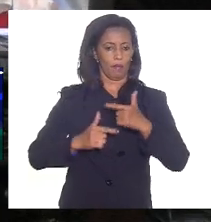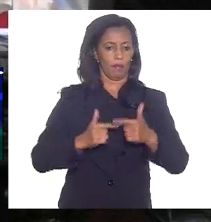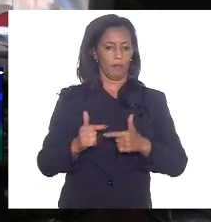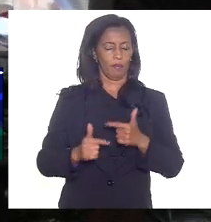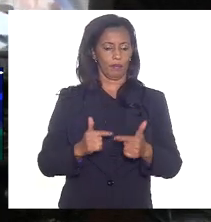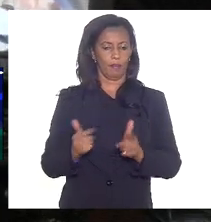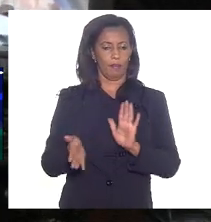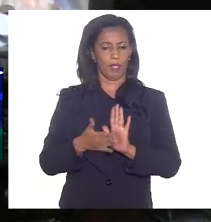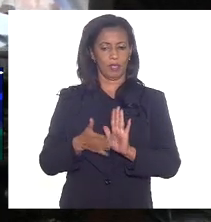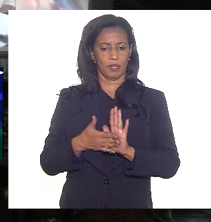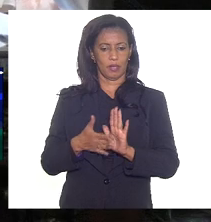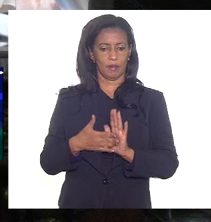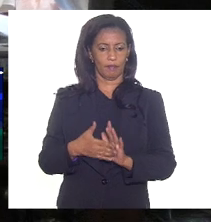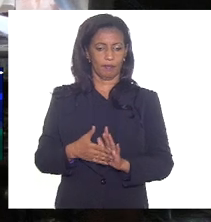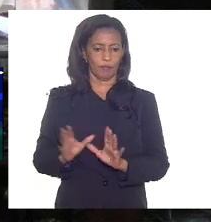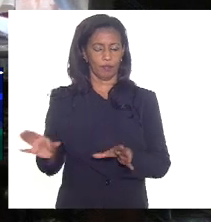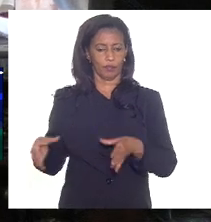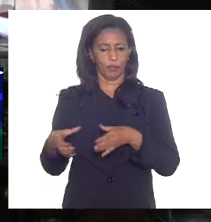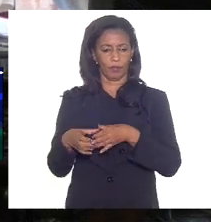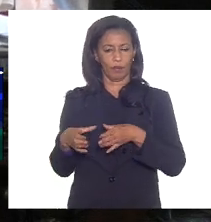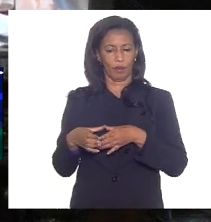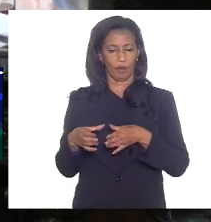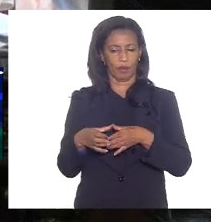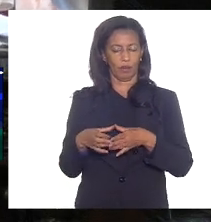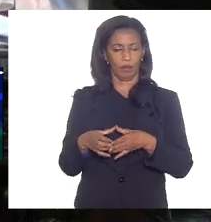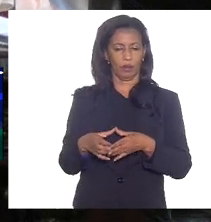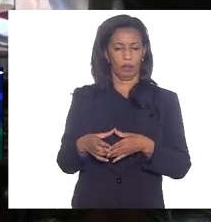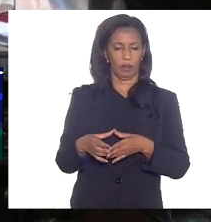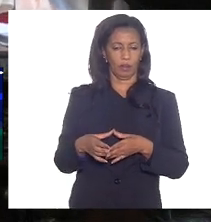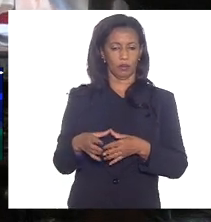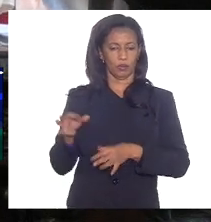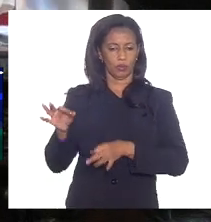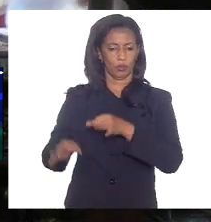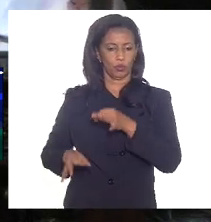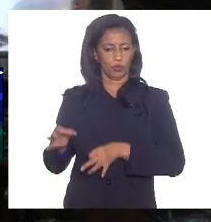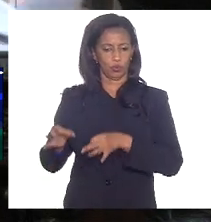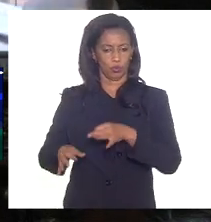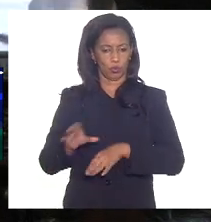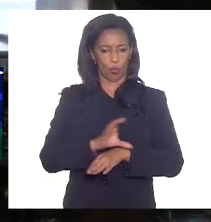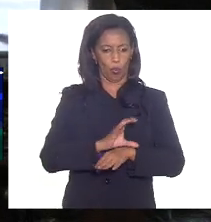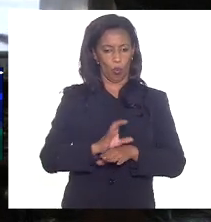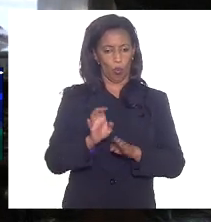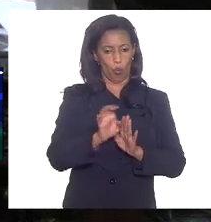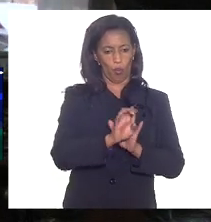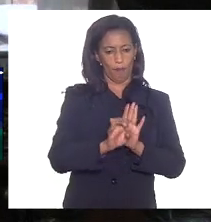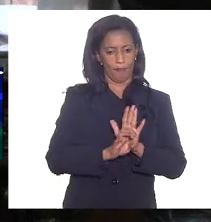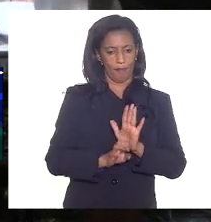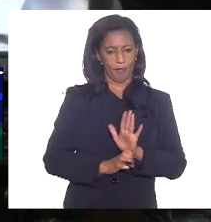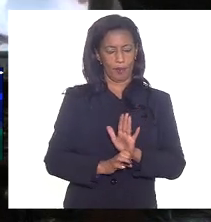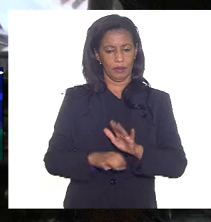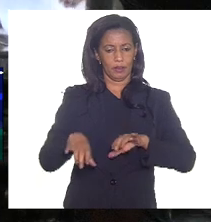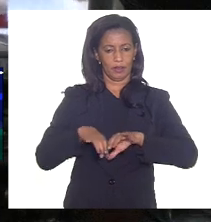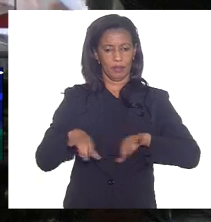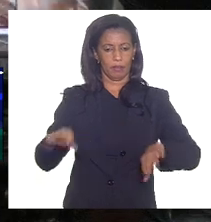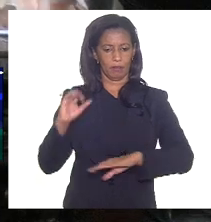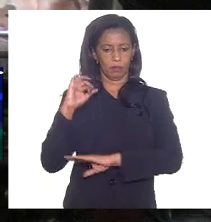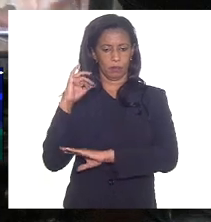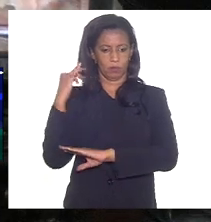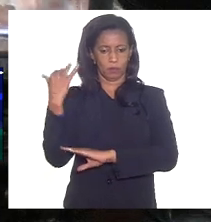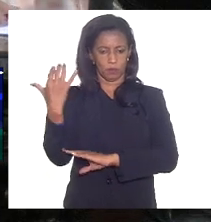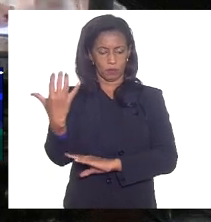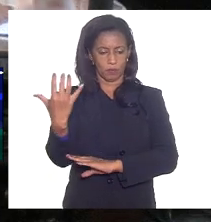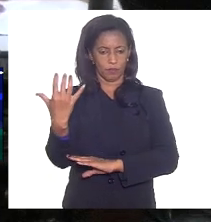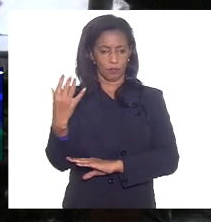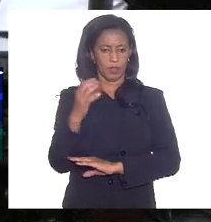providências. Pareceres da Comissão de Constituição e Justiça pela constitucionalidade com emendas. Saneamento ambiental, favorável com as emendas